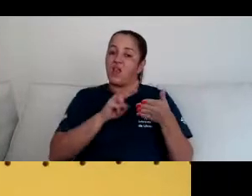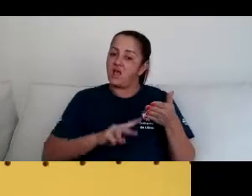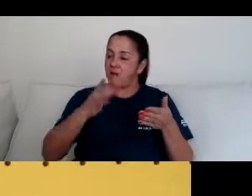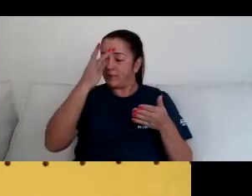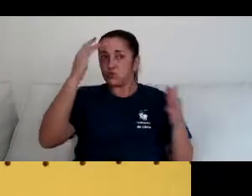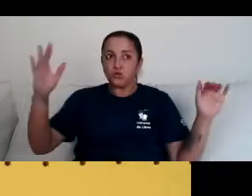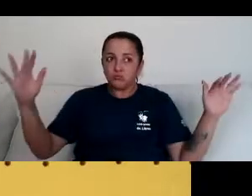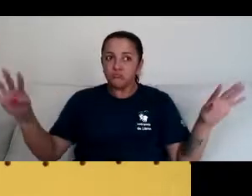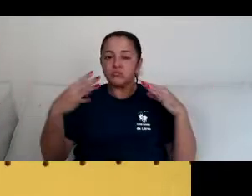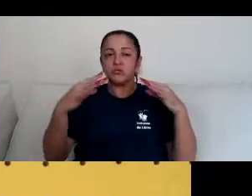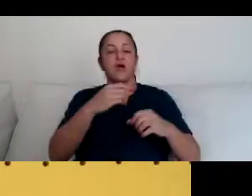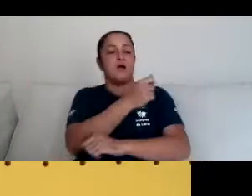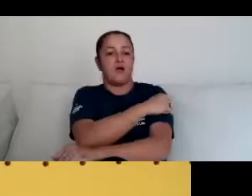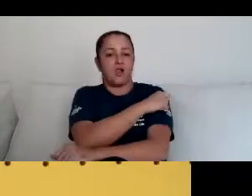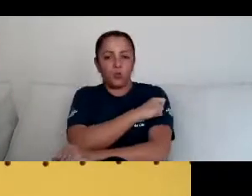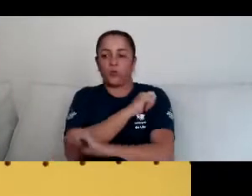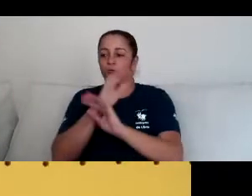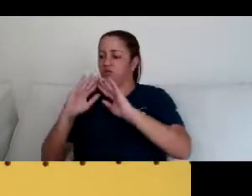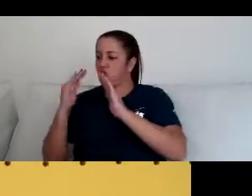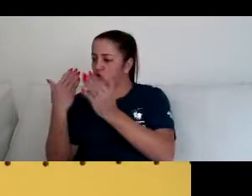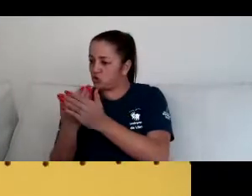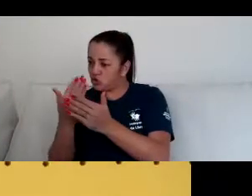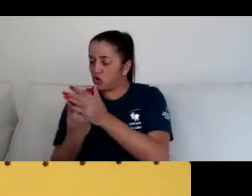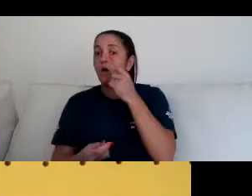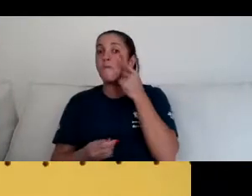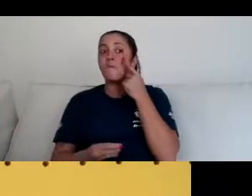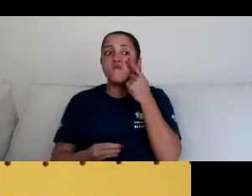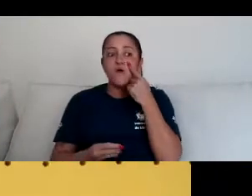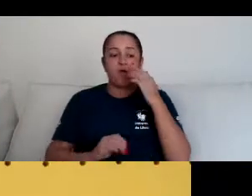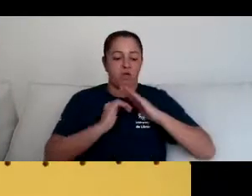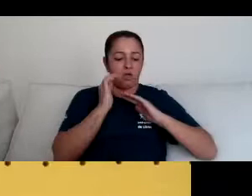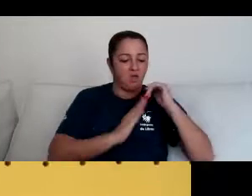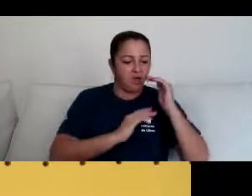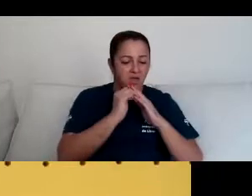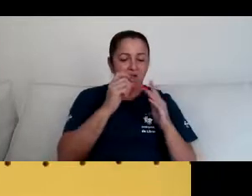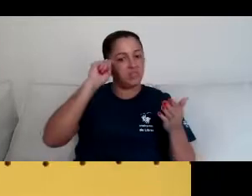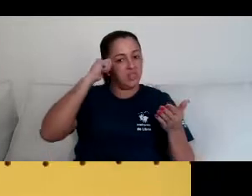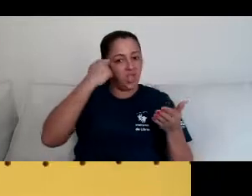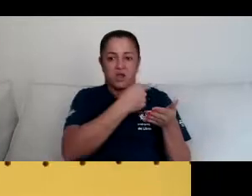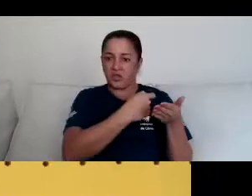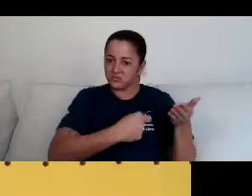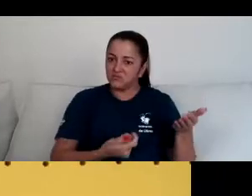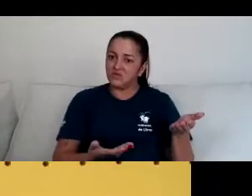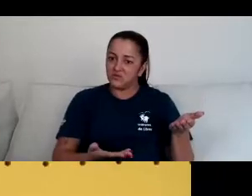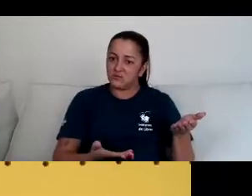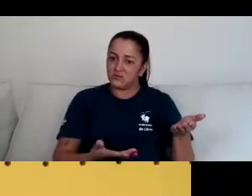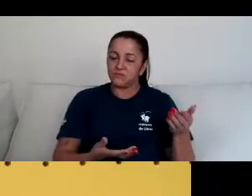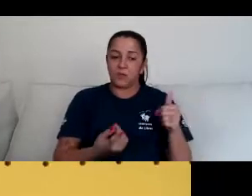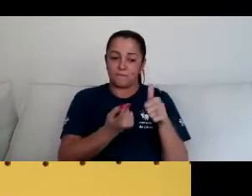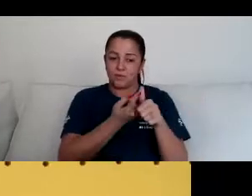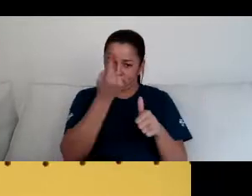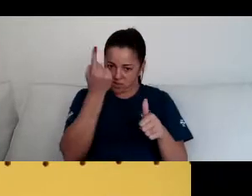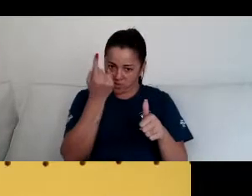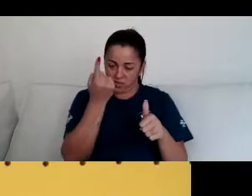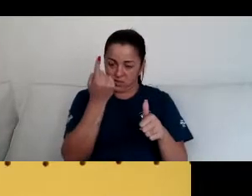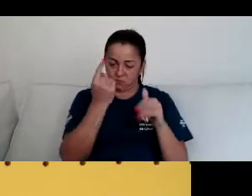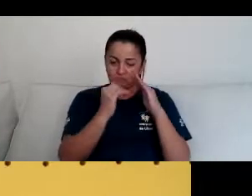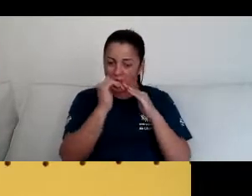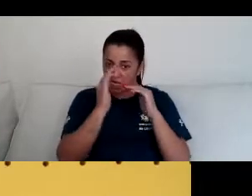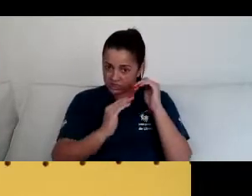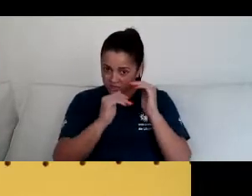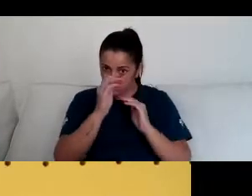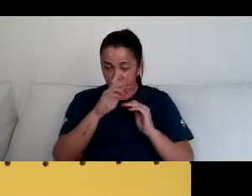dos alunos da escola para a existência dessas autoras e suas obras. A primeira ação, nesse sentido, foi